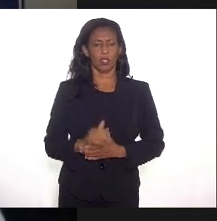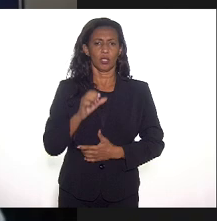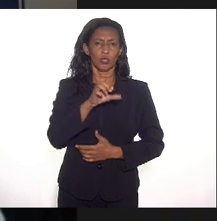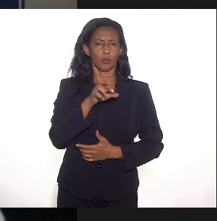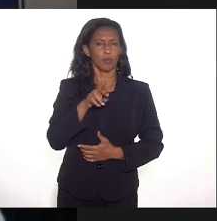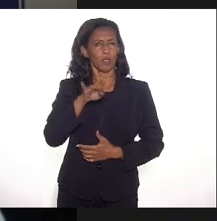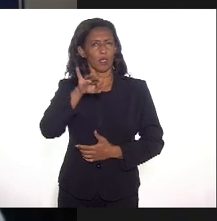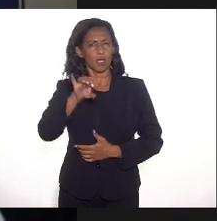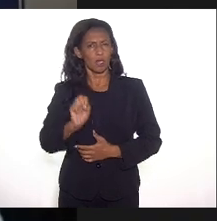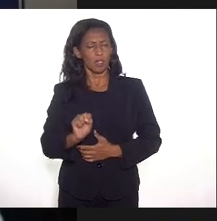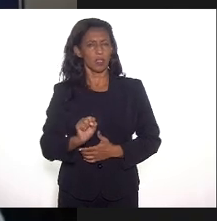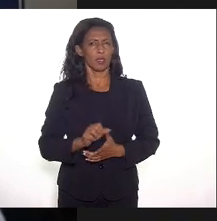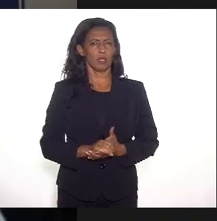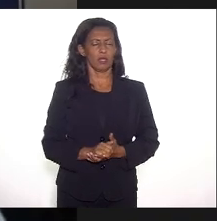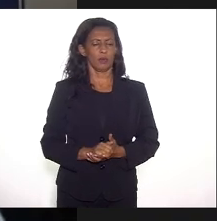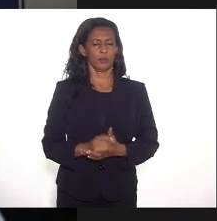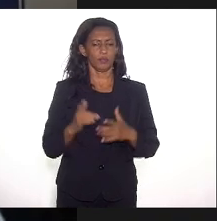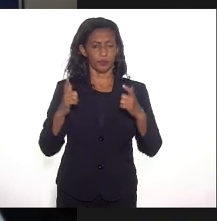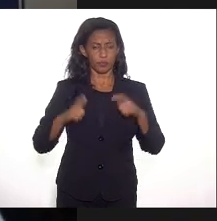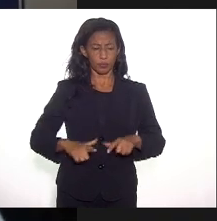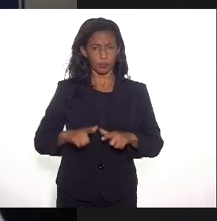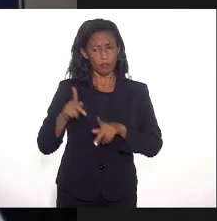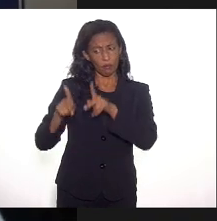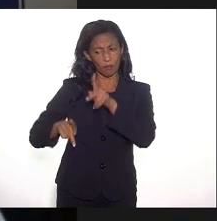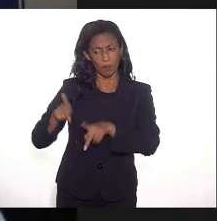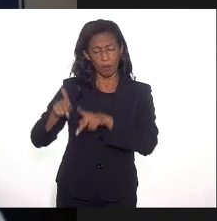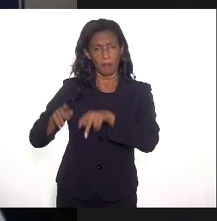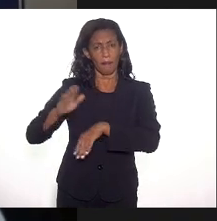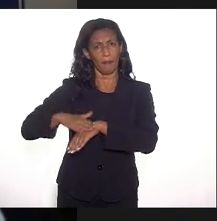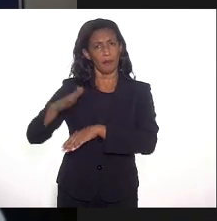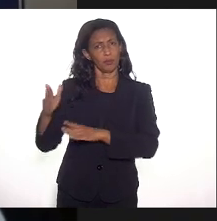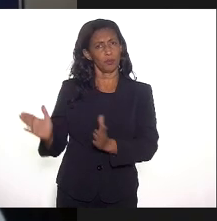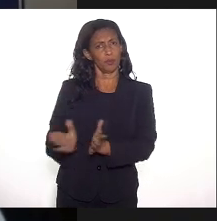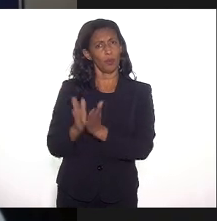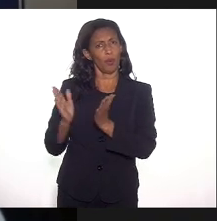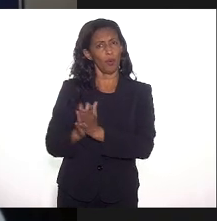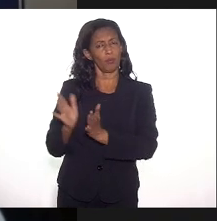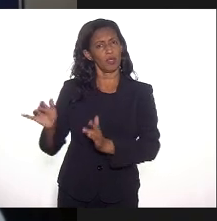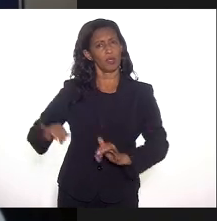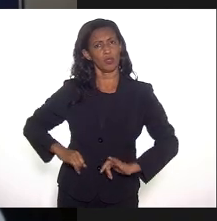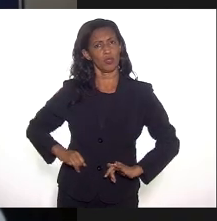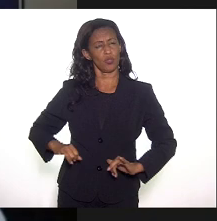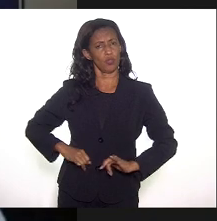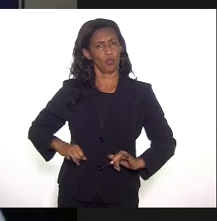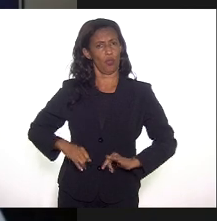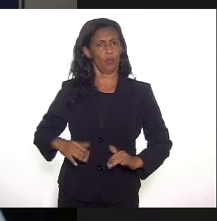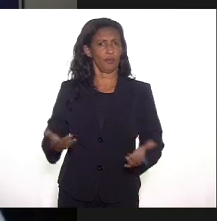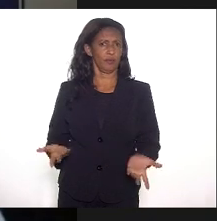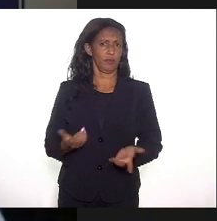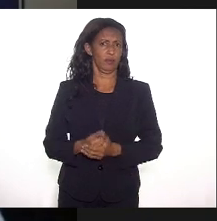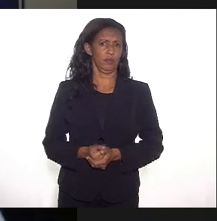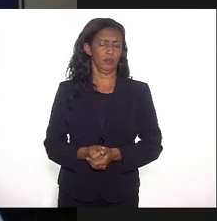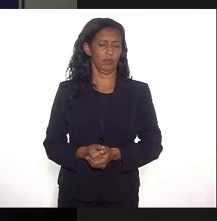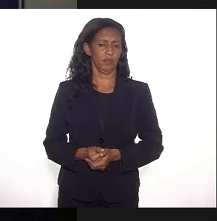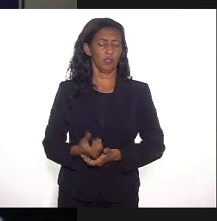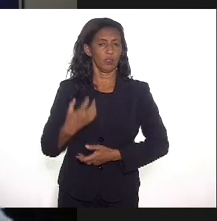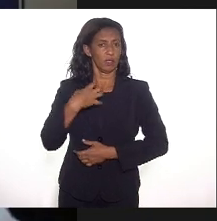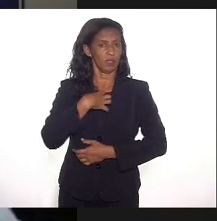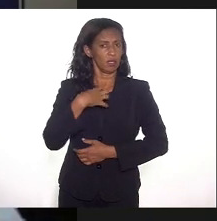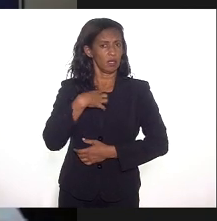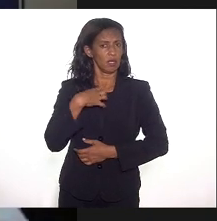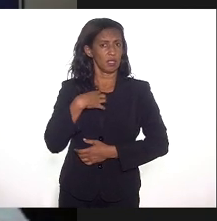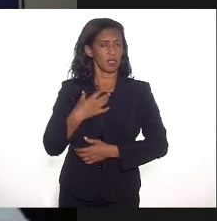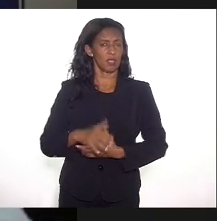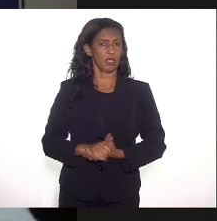crise onde a população mais pobre é a que sofre, evidentemente, os